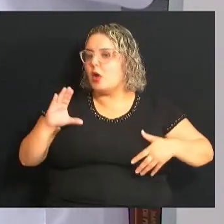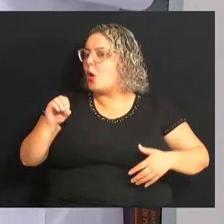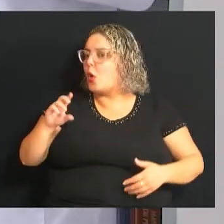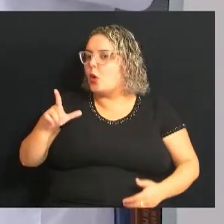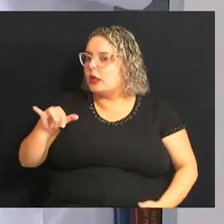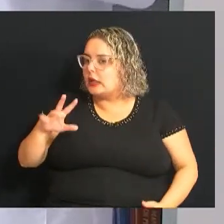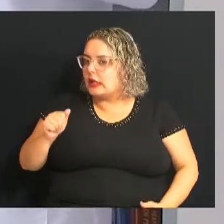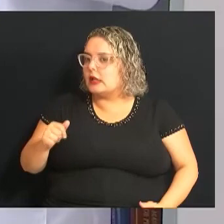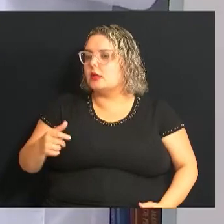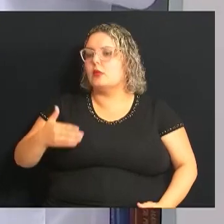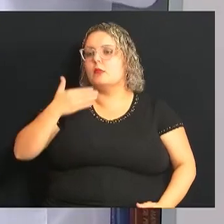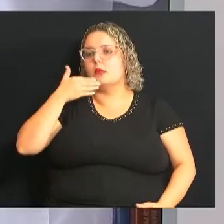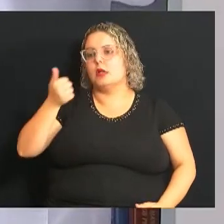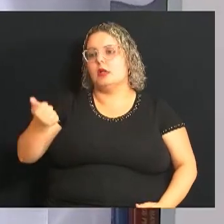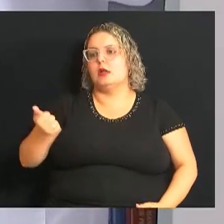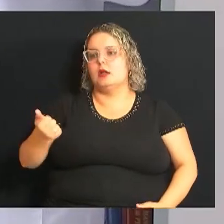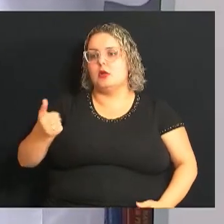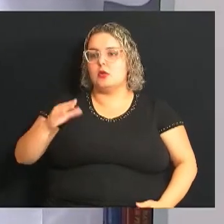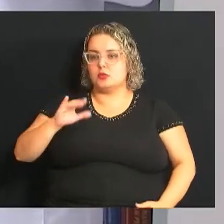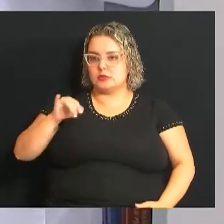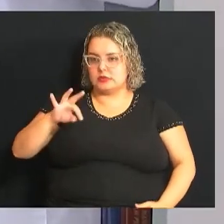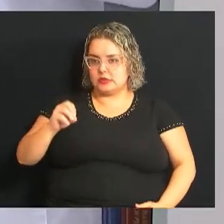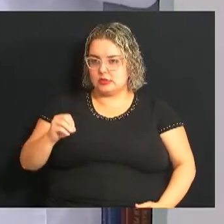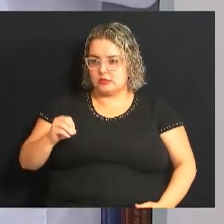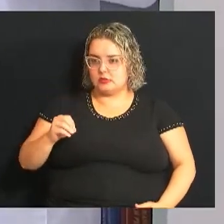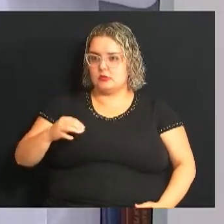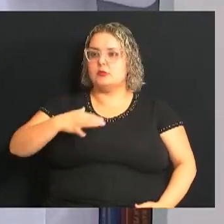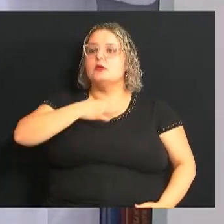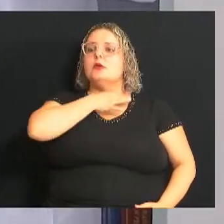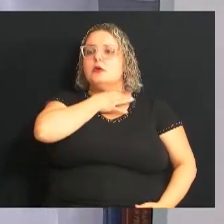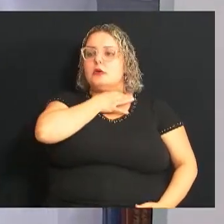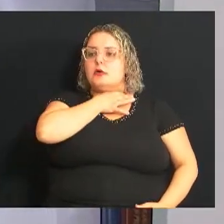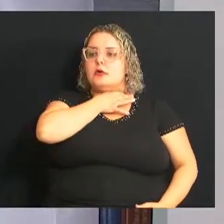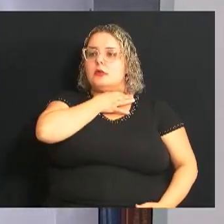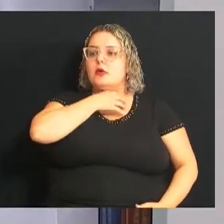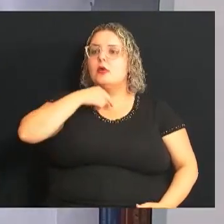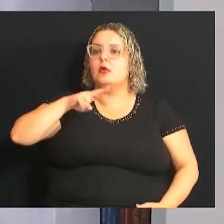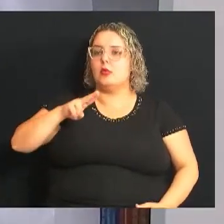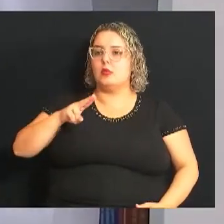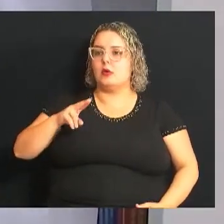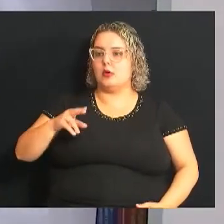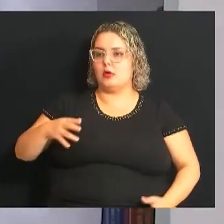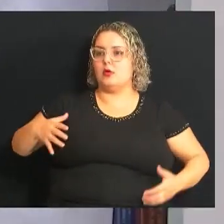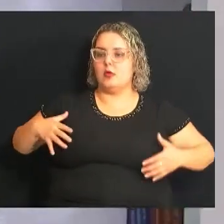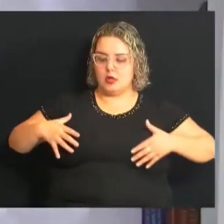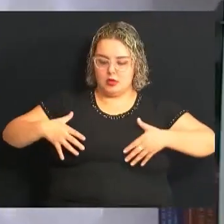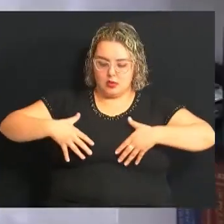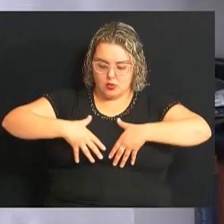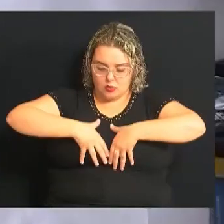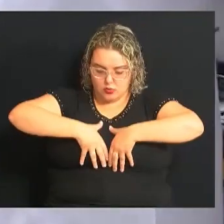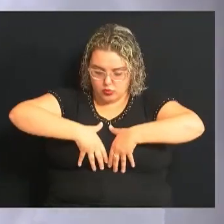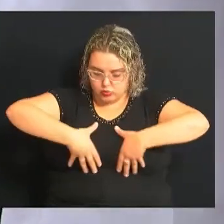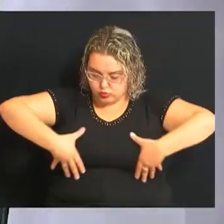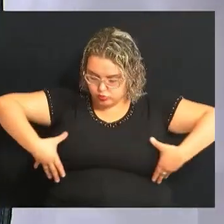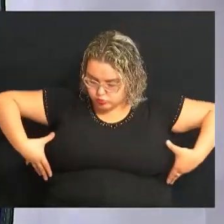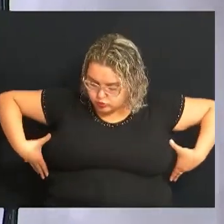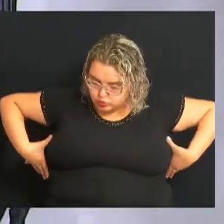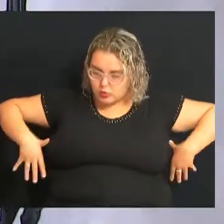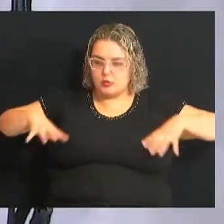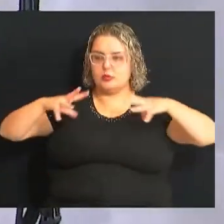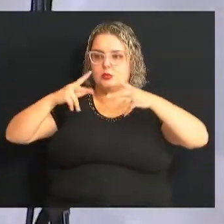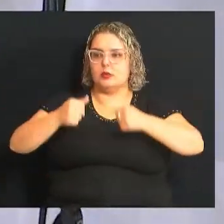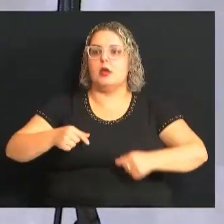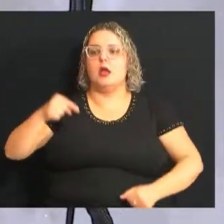na hora de colocar o cinto. É uma coleira que só no pescoço ou essa que abraça o animalzinho todo? O ideal é